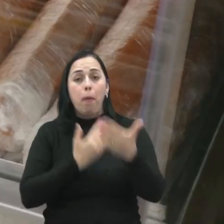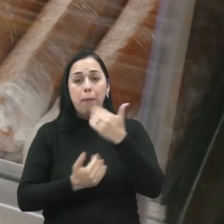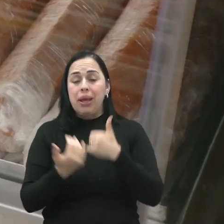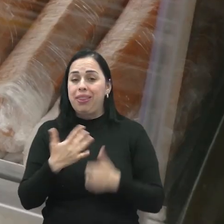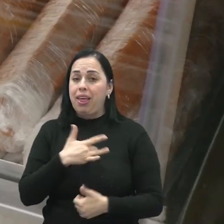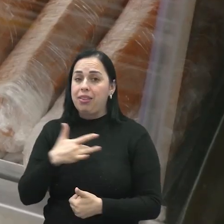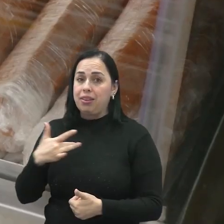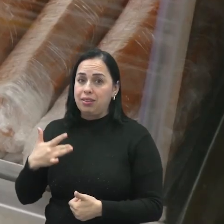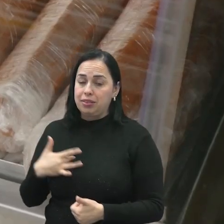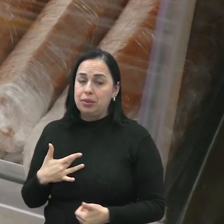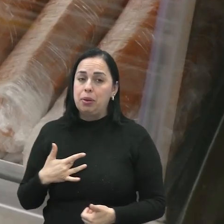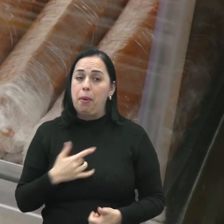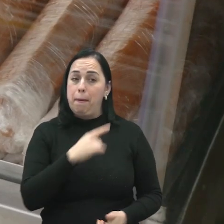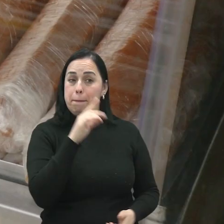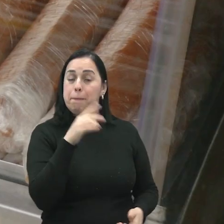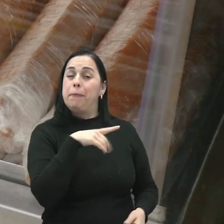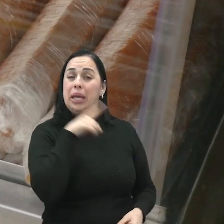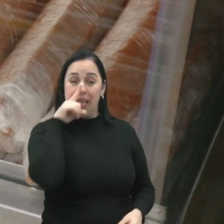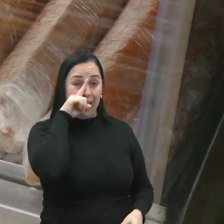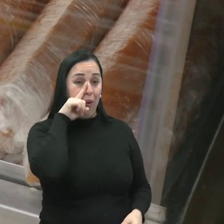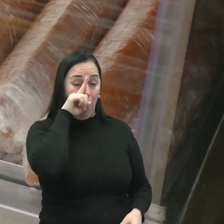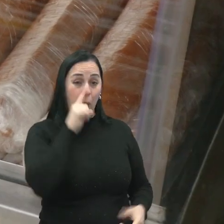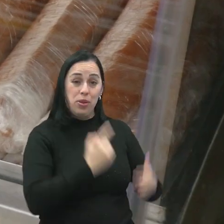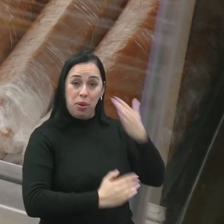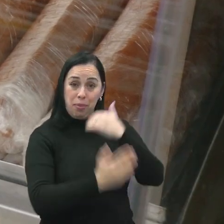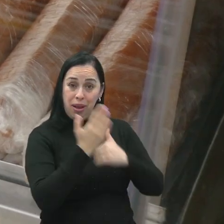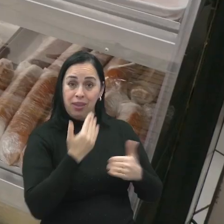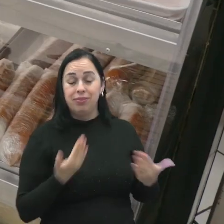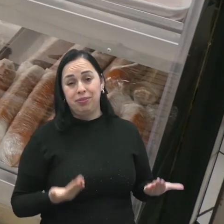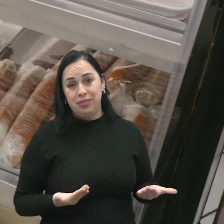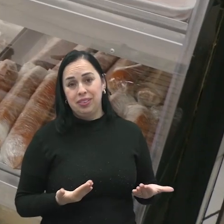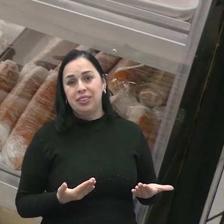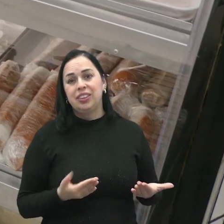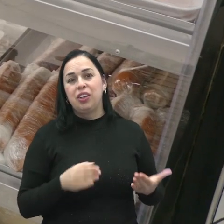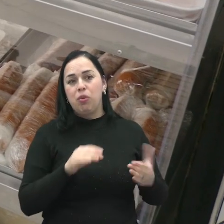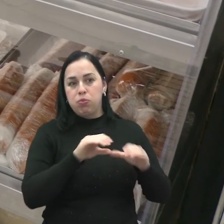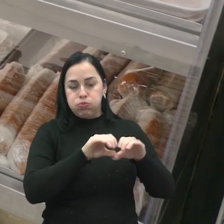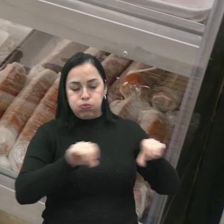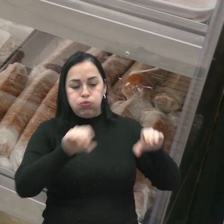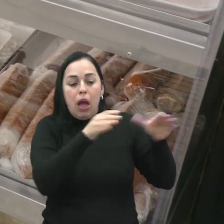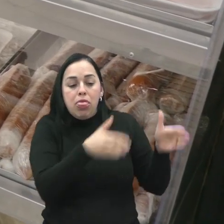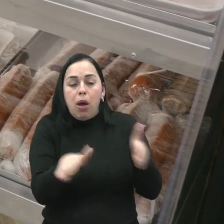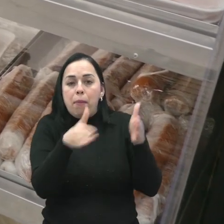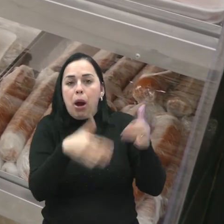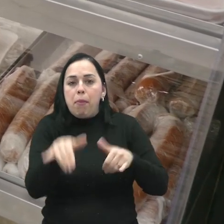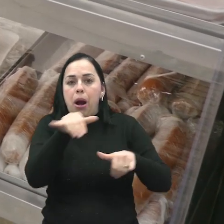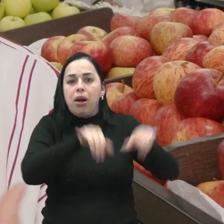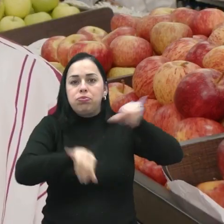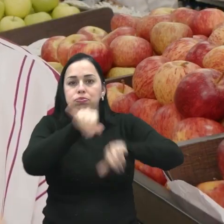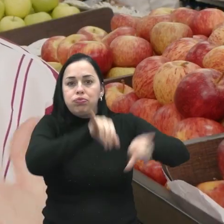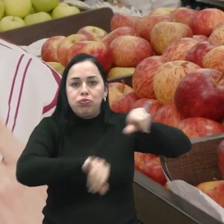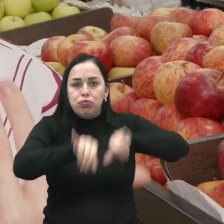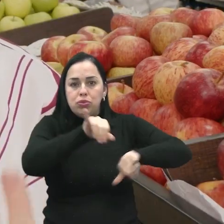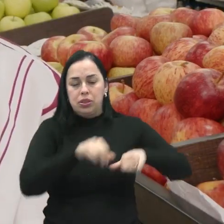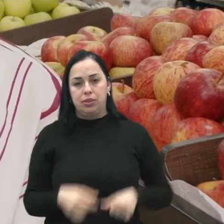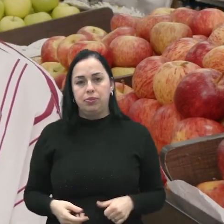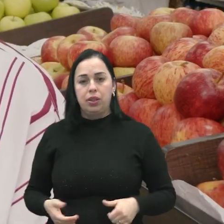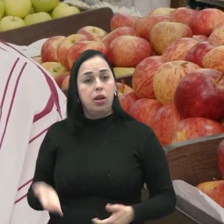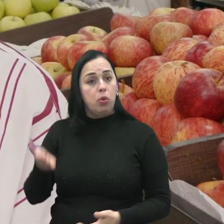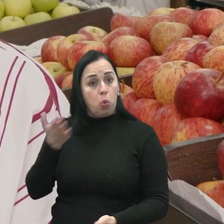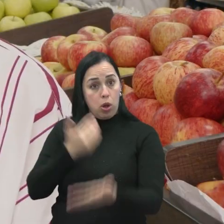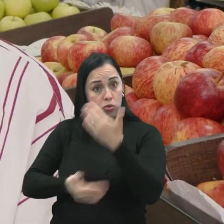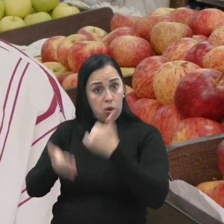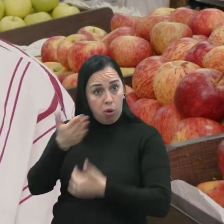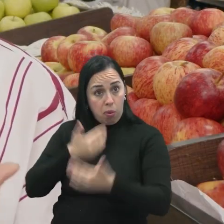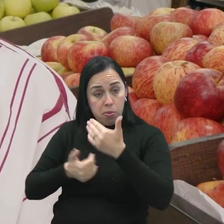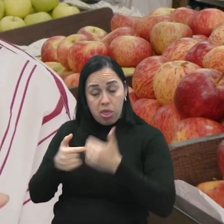comida. Os grandes vilões da alimentação nos dias de hoje são as comidas ultraprocessadas. Com a